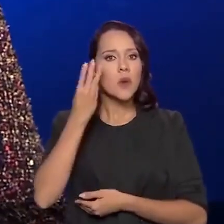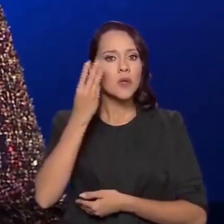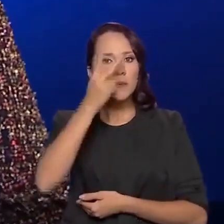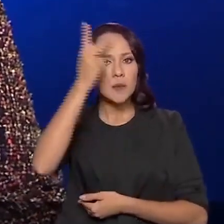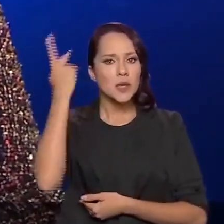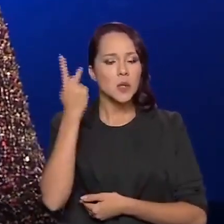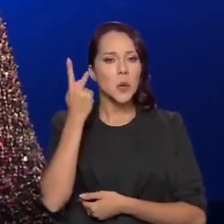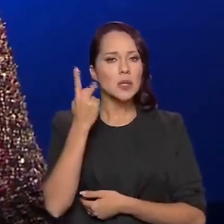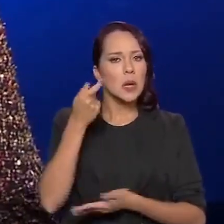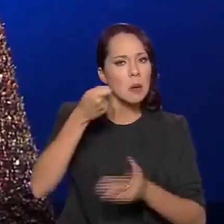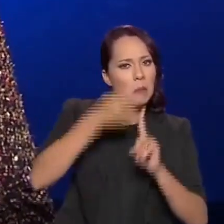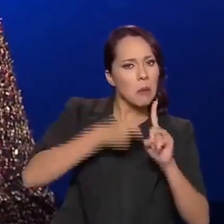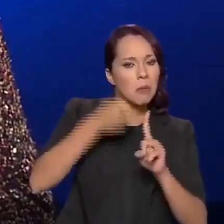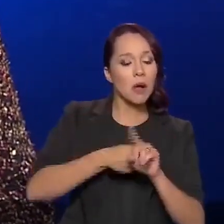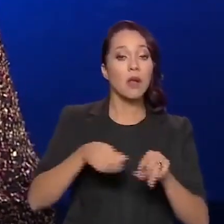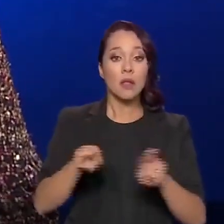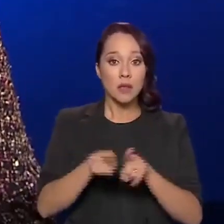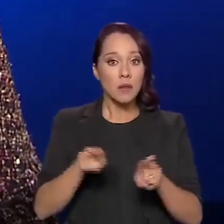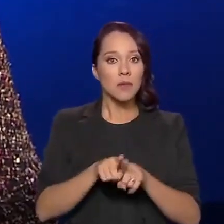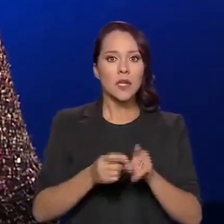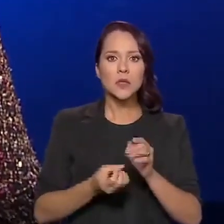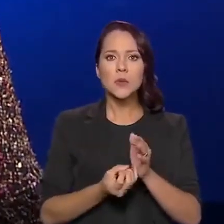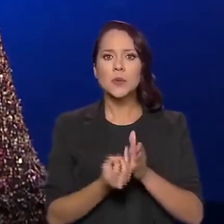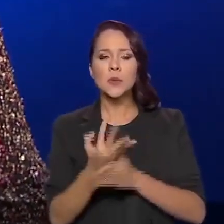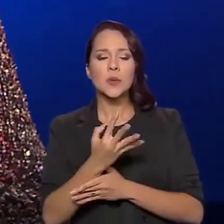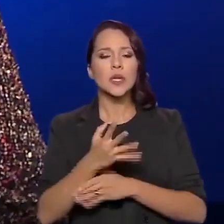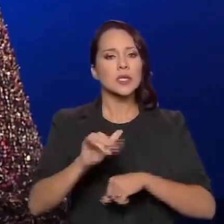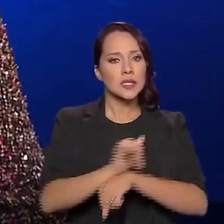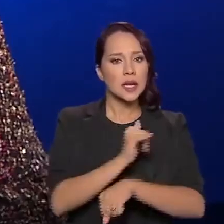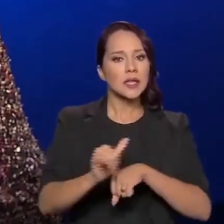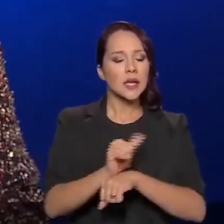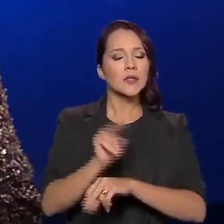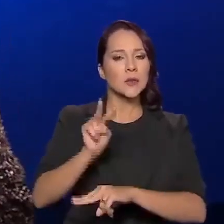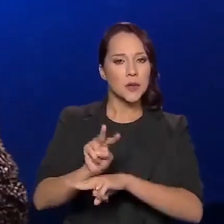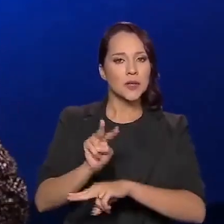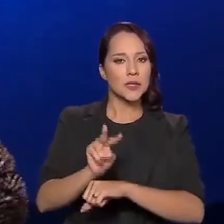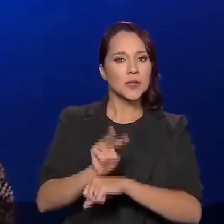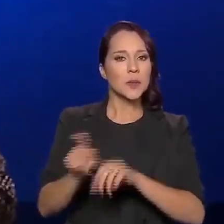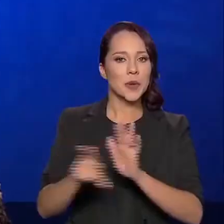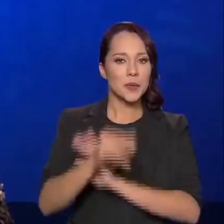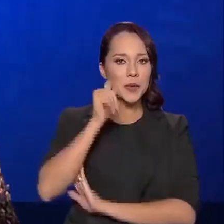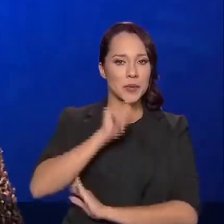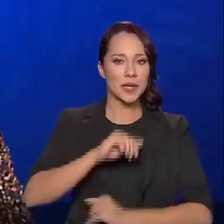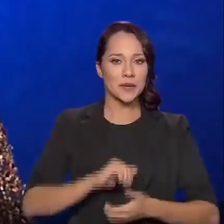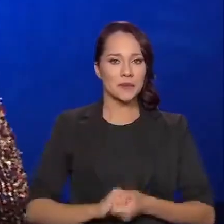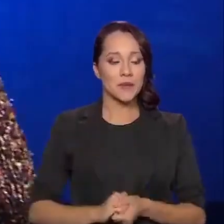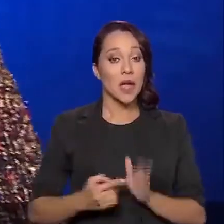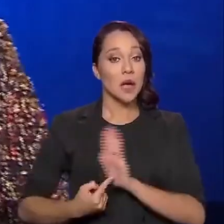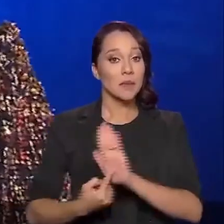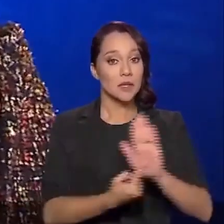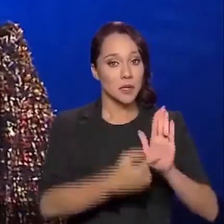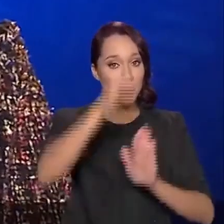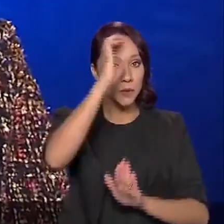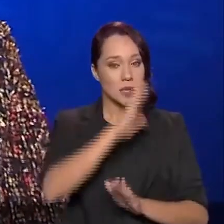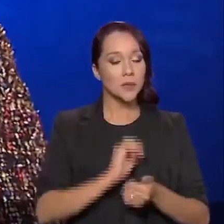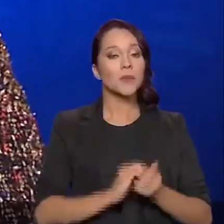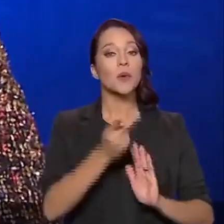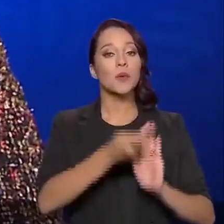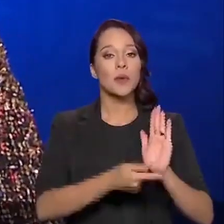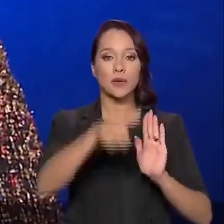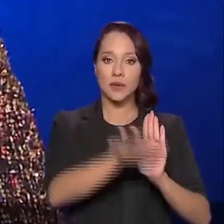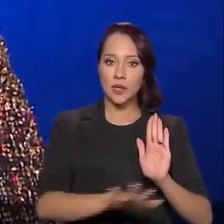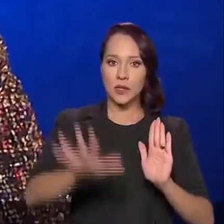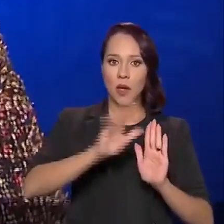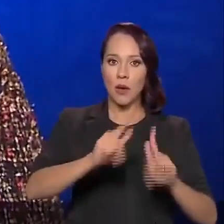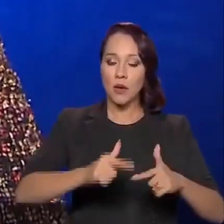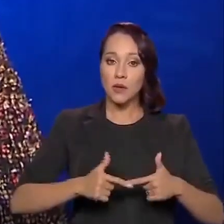de agressores e aplicação de centenas de milhares de medidas protetivas. Apresentamos ao Brasil um